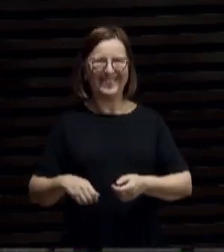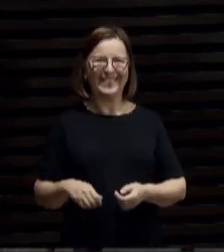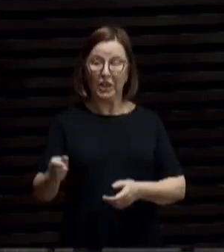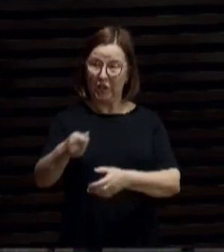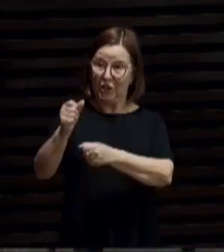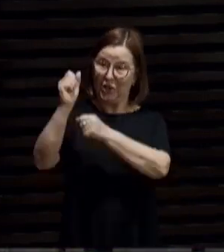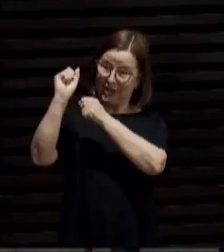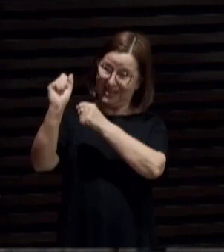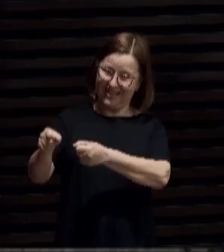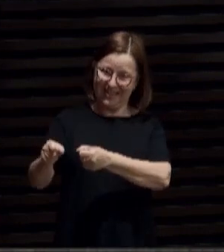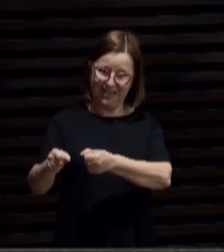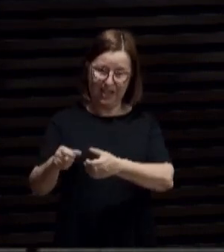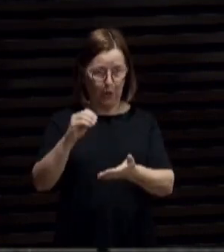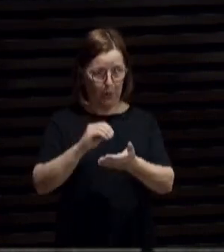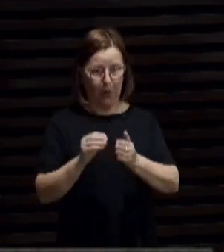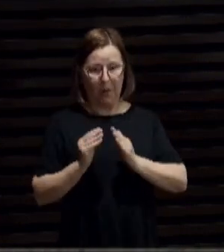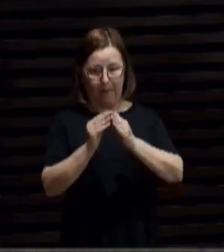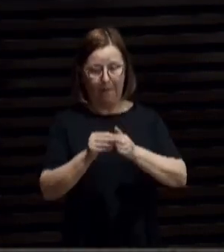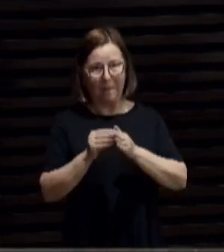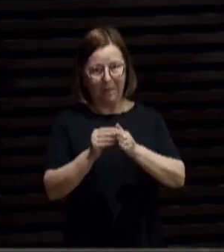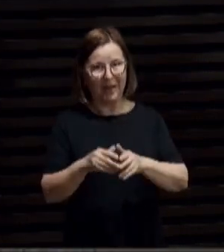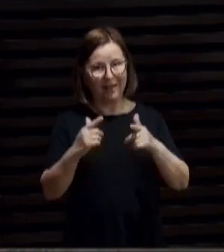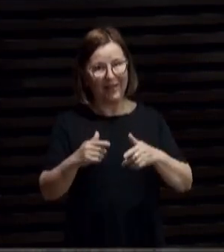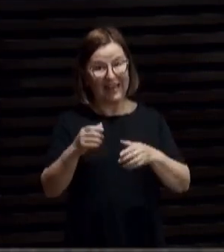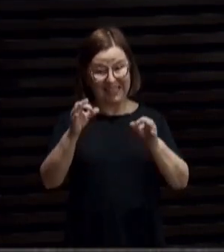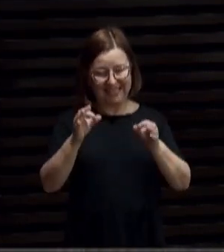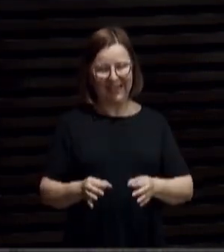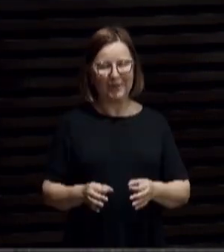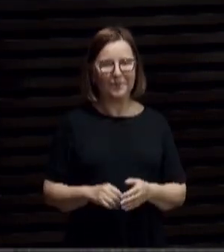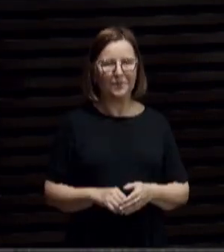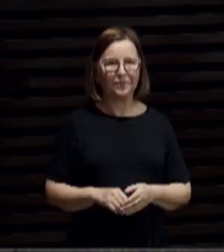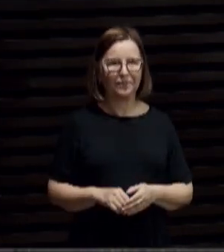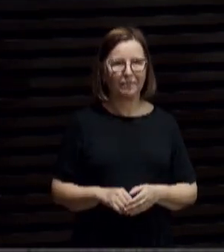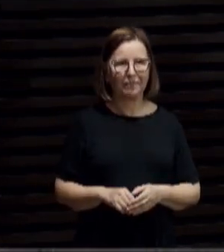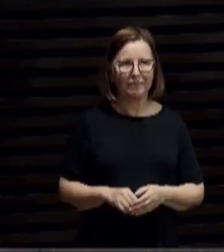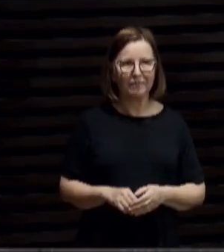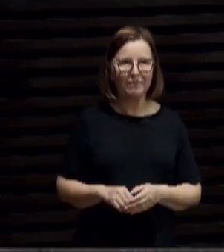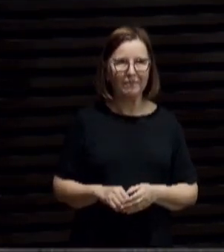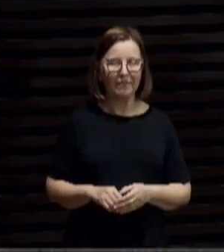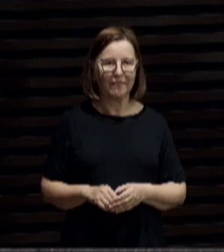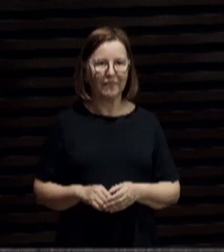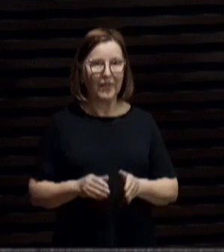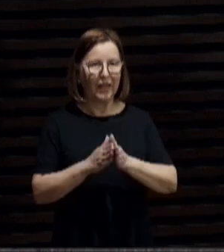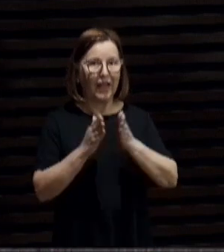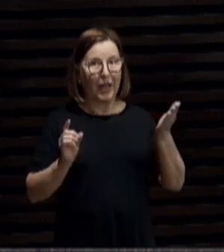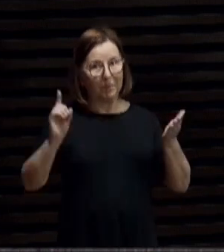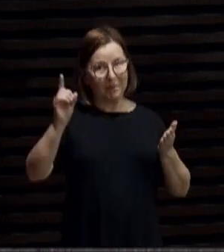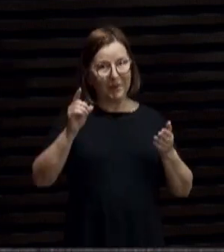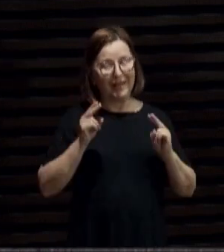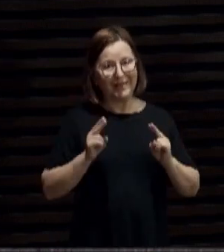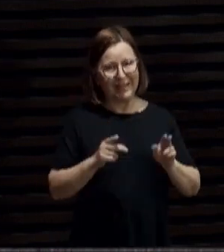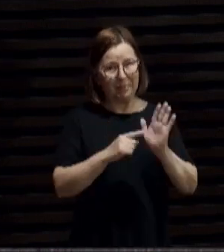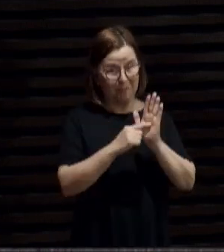Bota o barco no lugar certo. Eu não sei porquê, a Bíblia acha o lado esquerdo, um lado esquerdista. Tanto